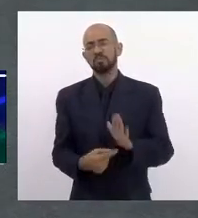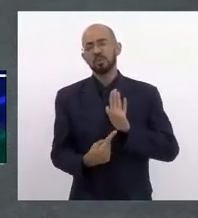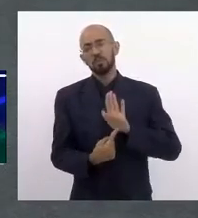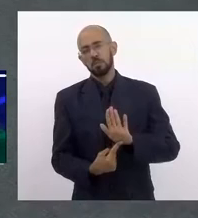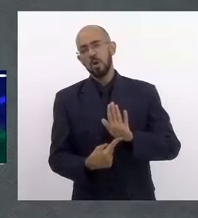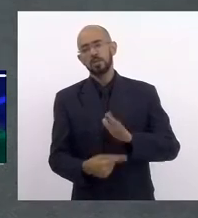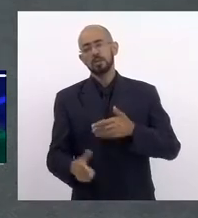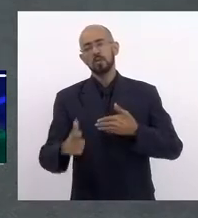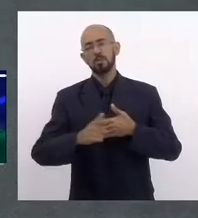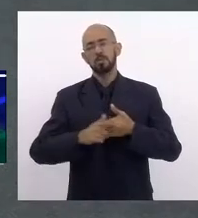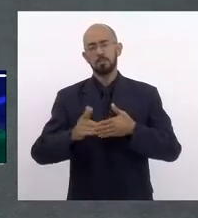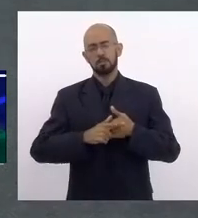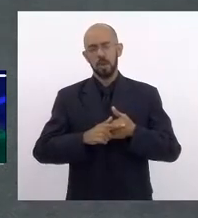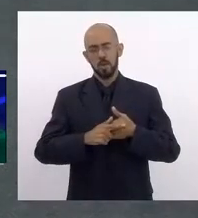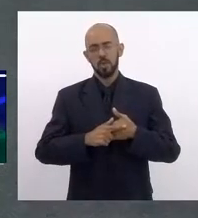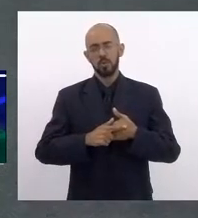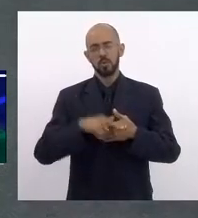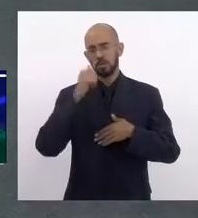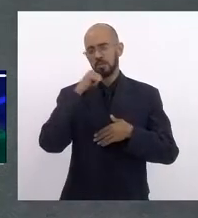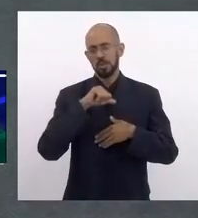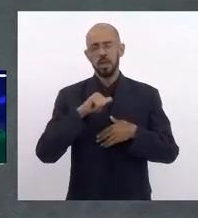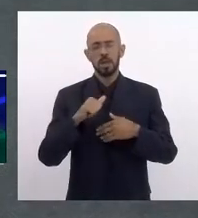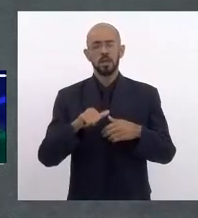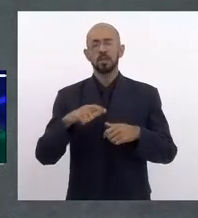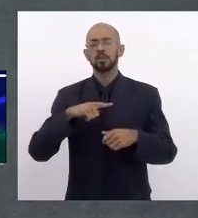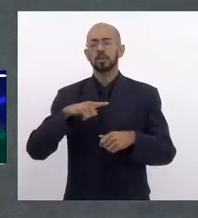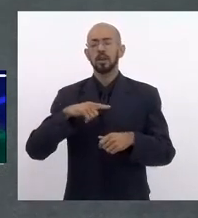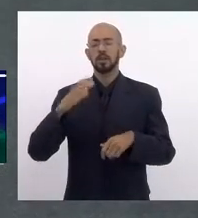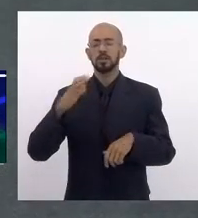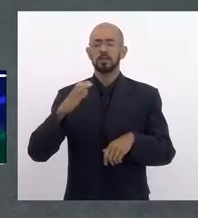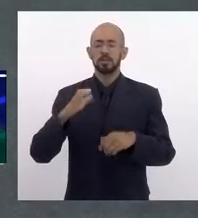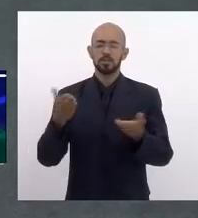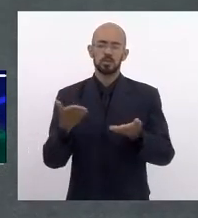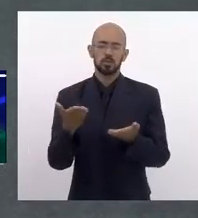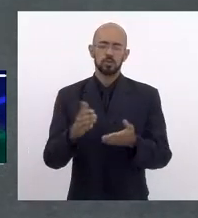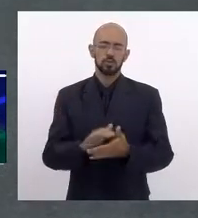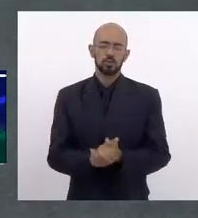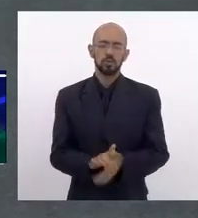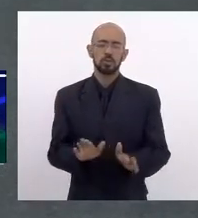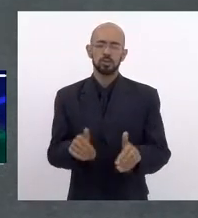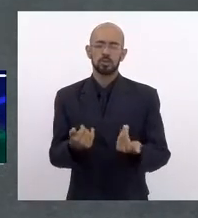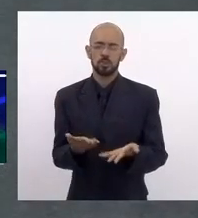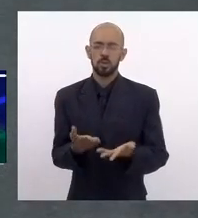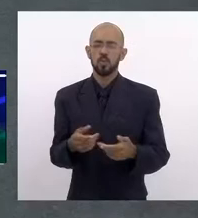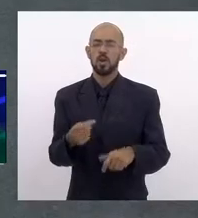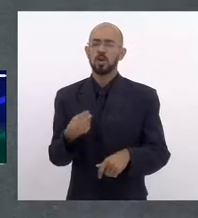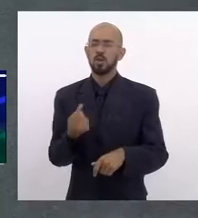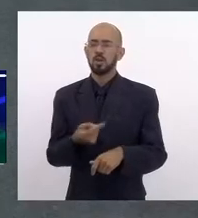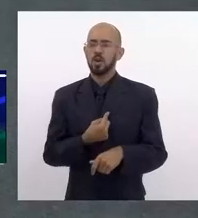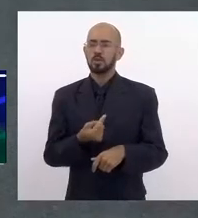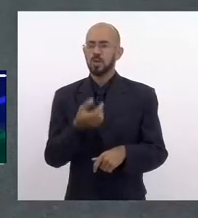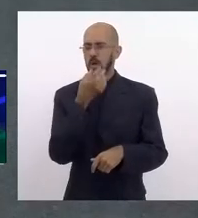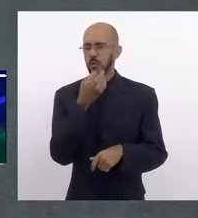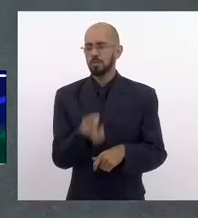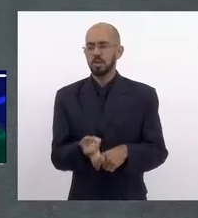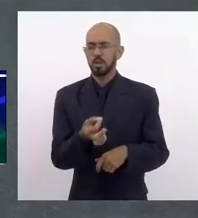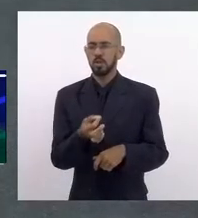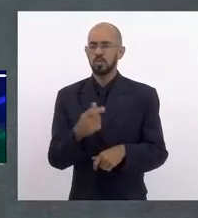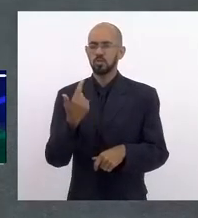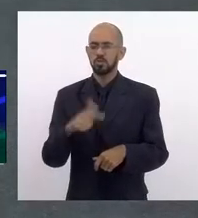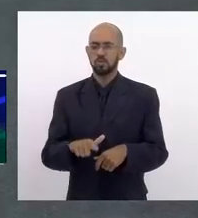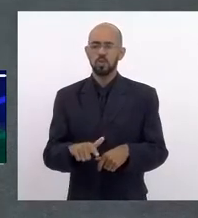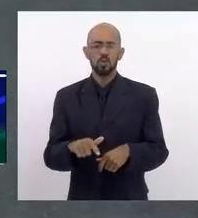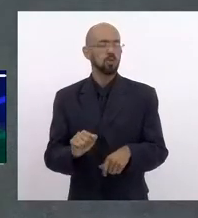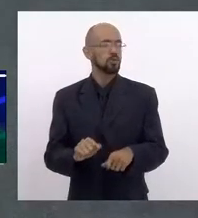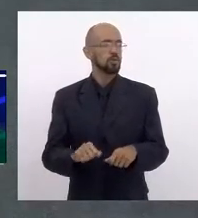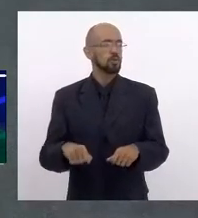o papel crescente que as mulheres cumprem hoje na ciência. Então, o nosso parecer, né, destacando mais uma vez aí o